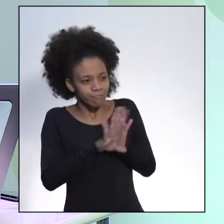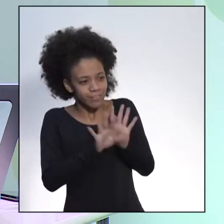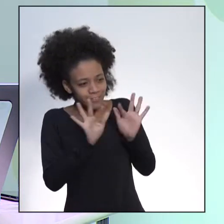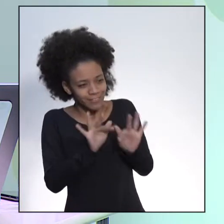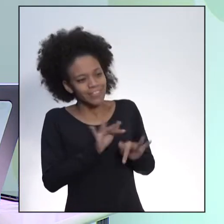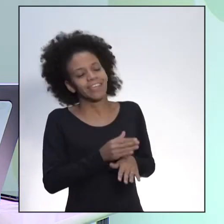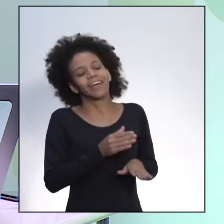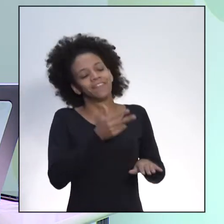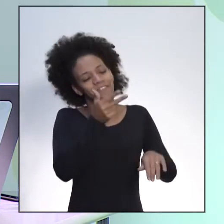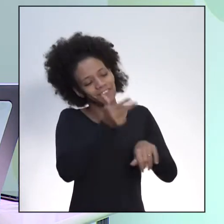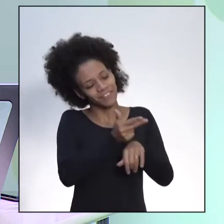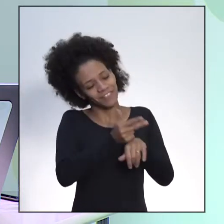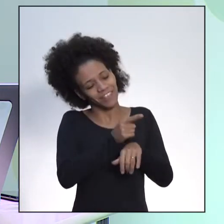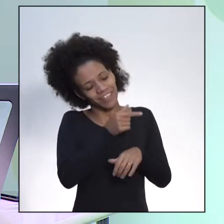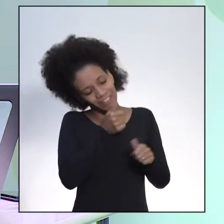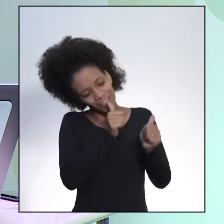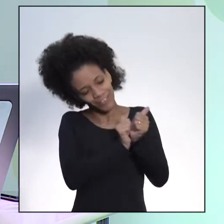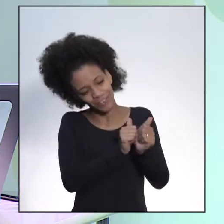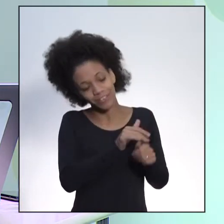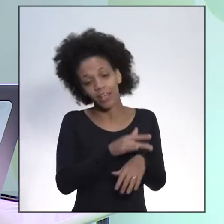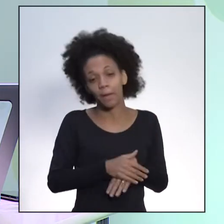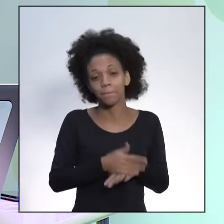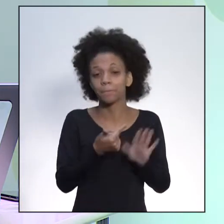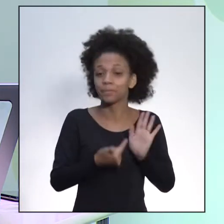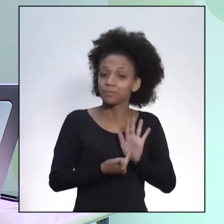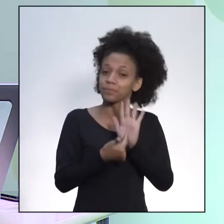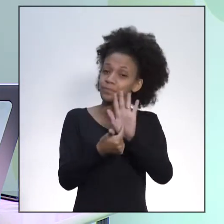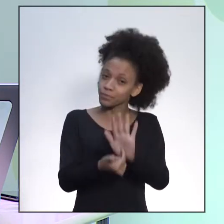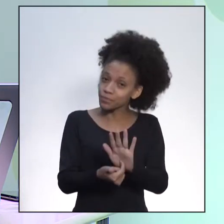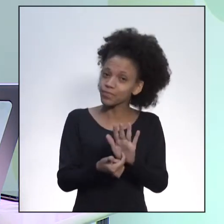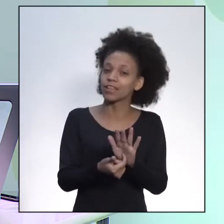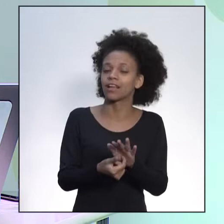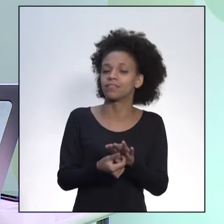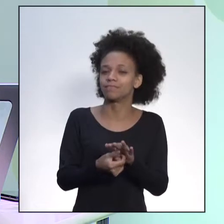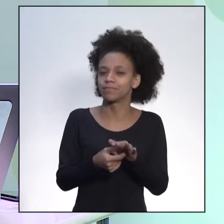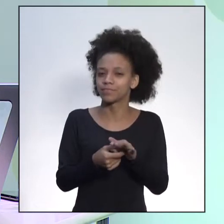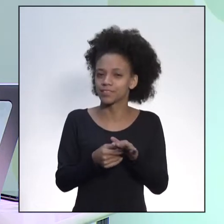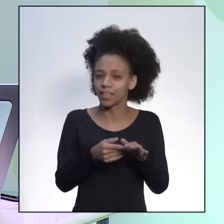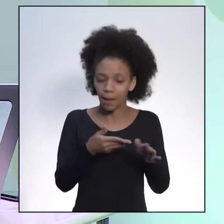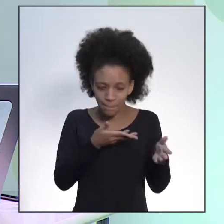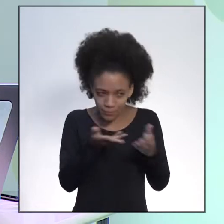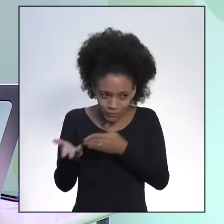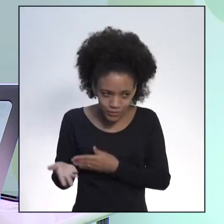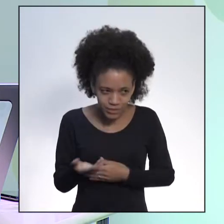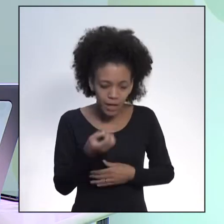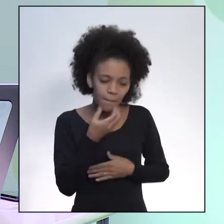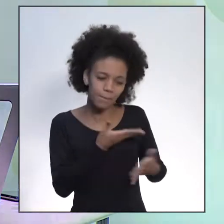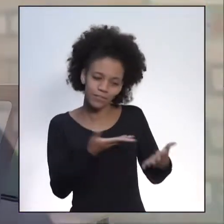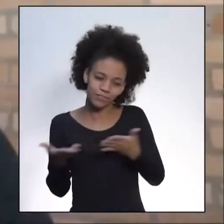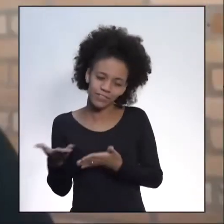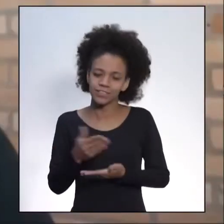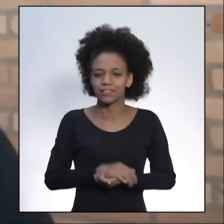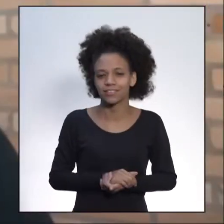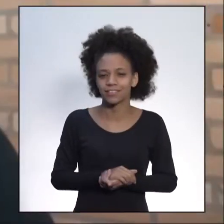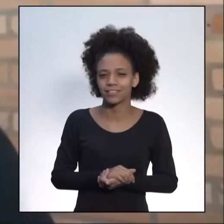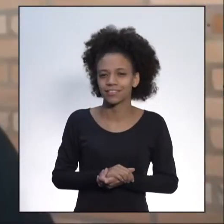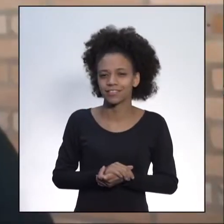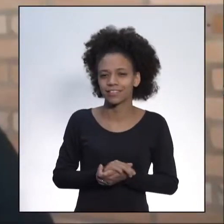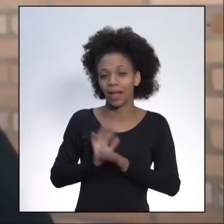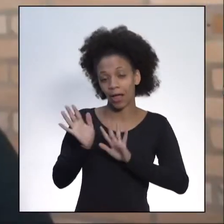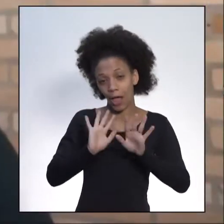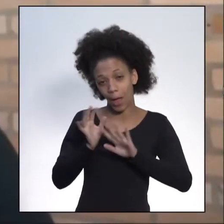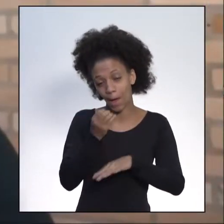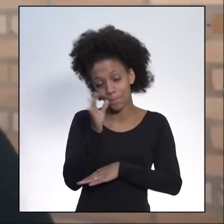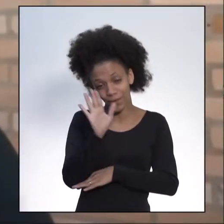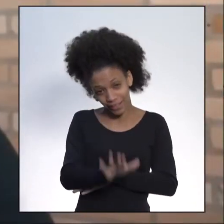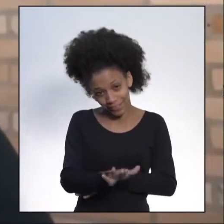você. Quero pedir para que você se apresente para a nossa audiência, por favor. Seja muito bem-vinda, Adriana. Bom, boa tarde